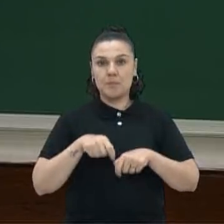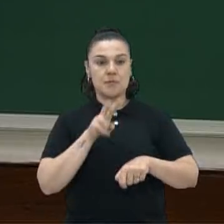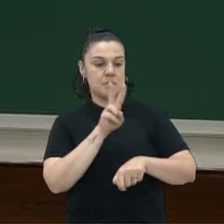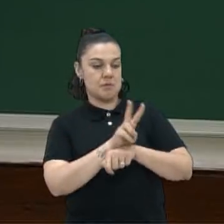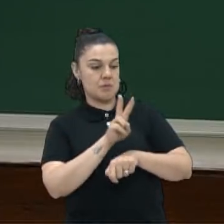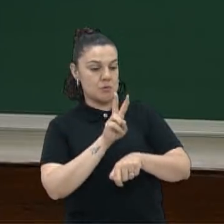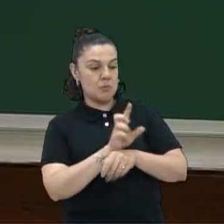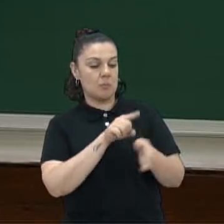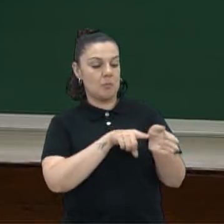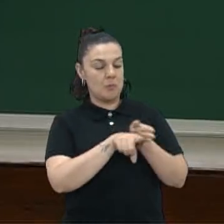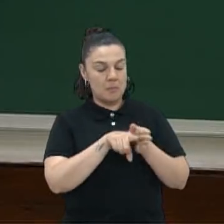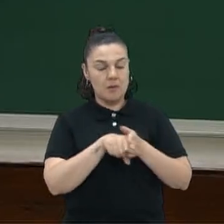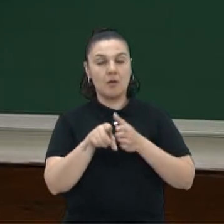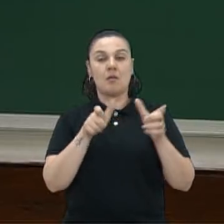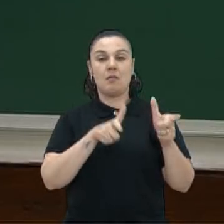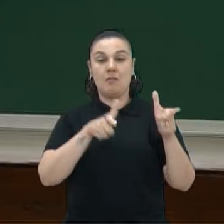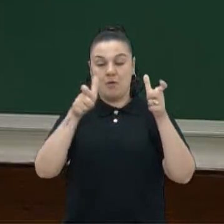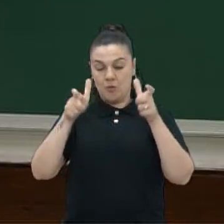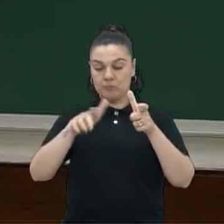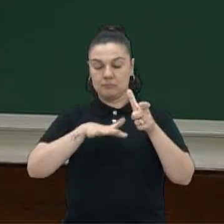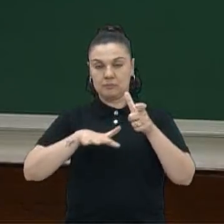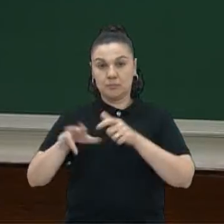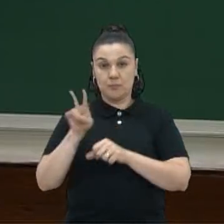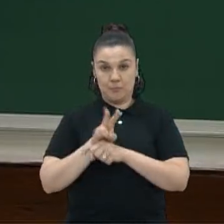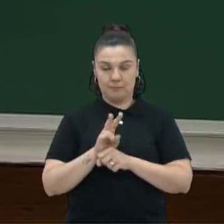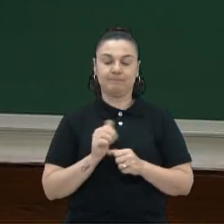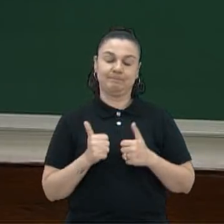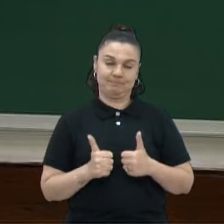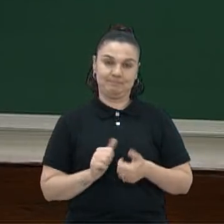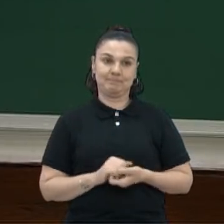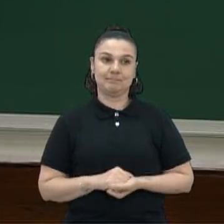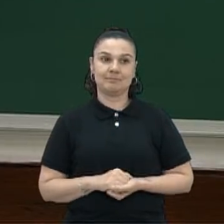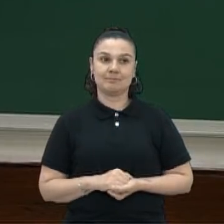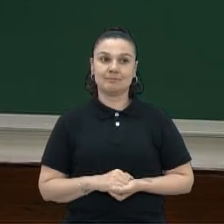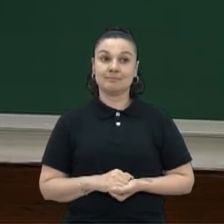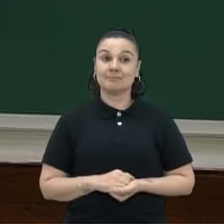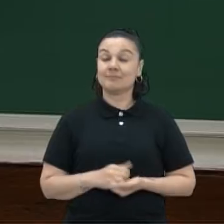o estudo para ocupar essa área.